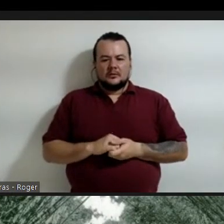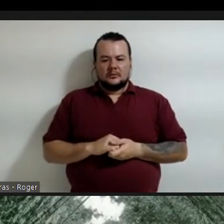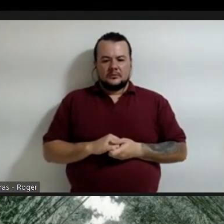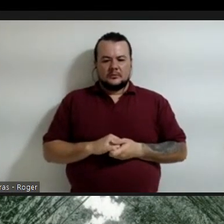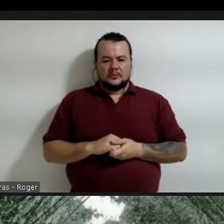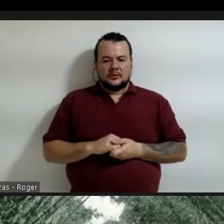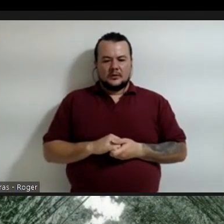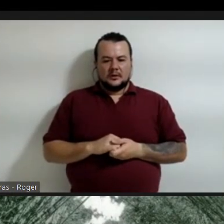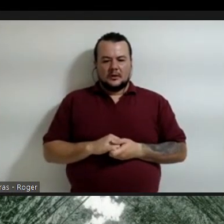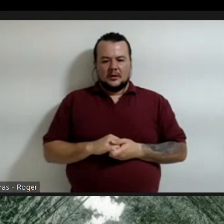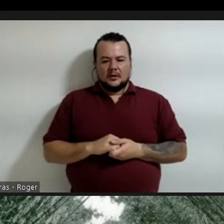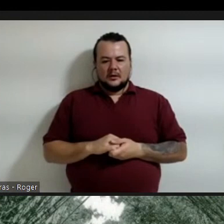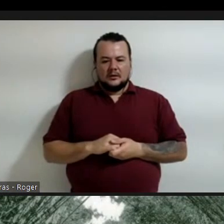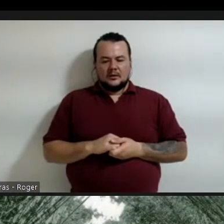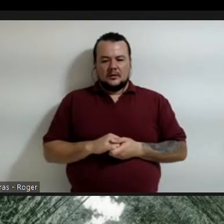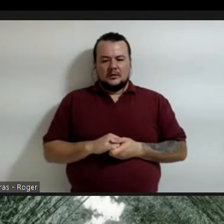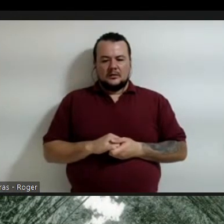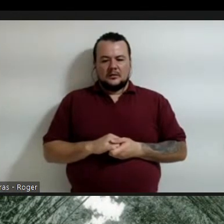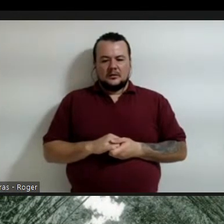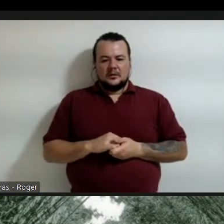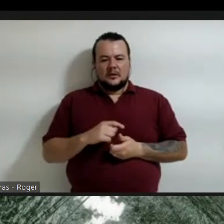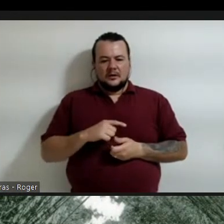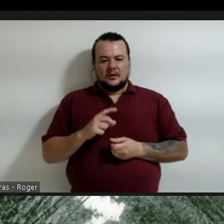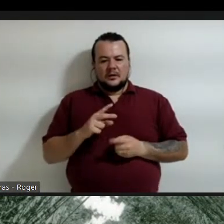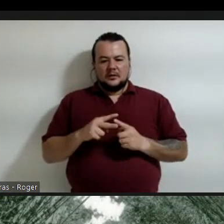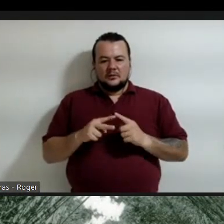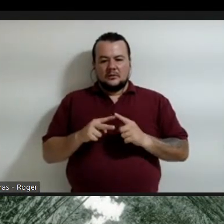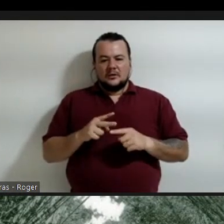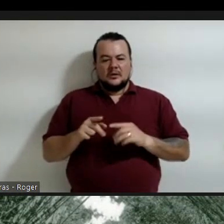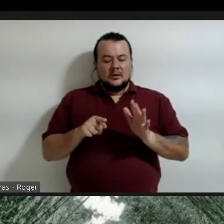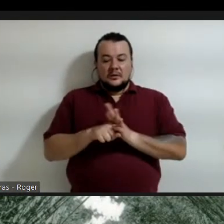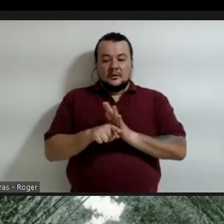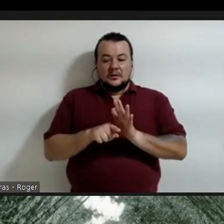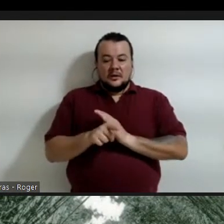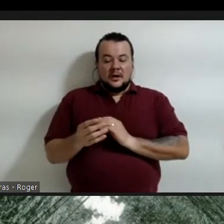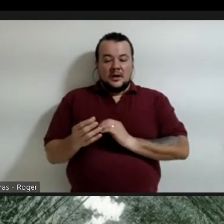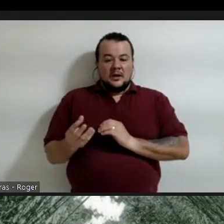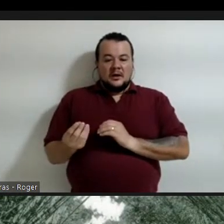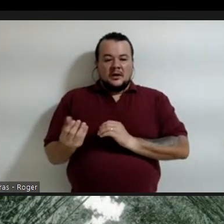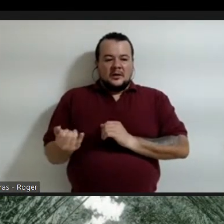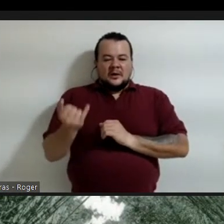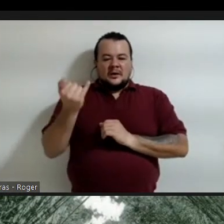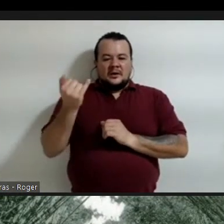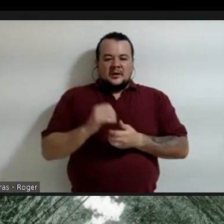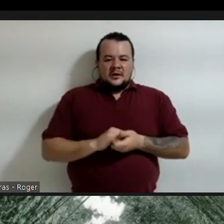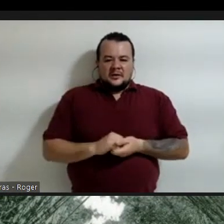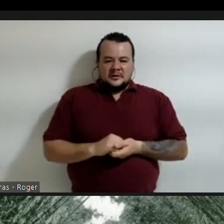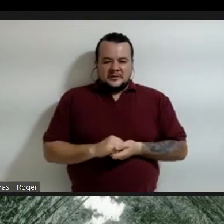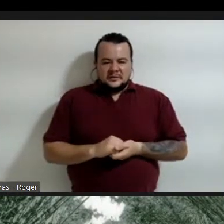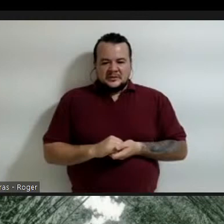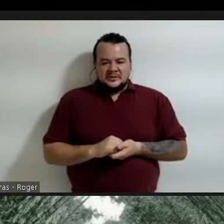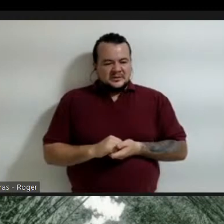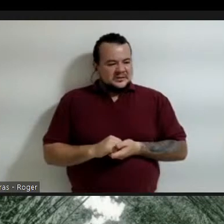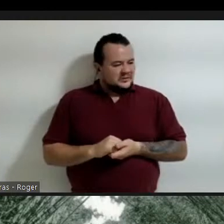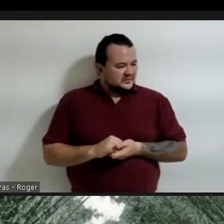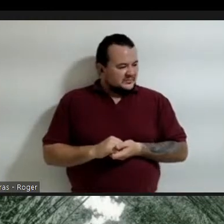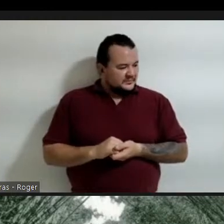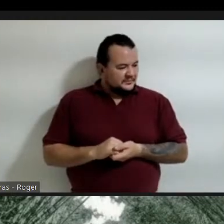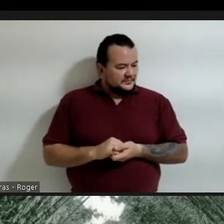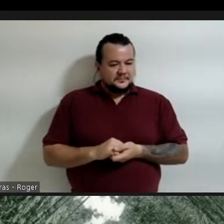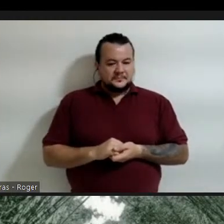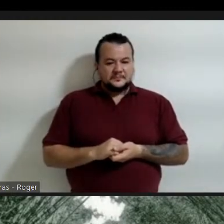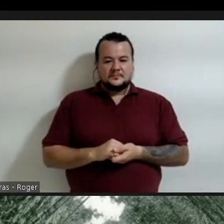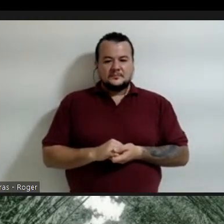chat, e tem já duas questões bastante elaboradas. A primeira,